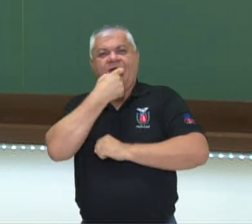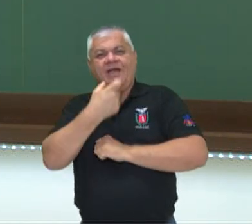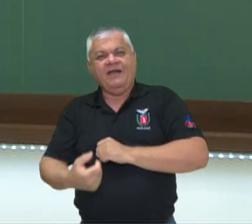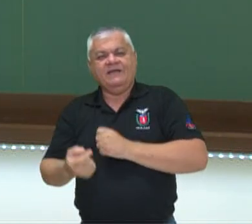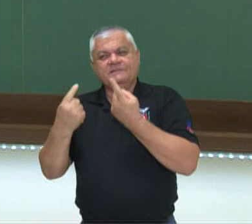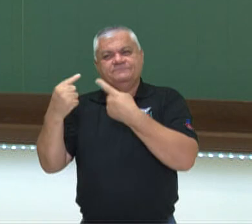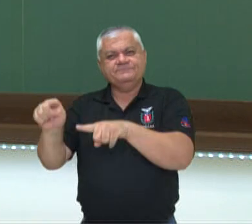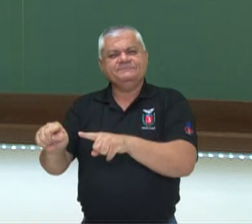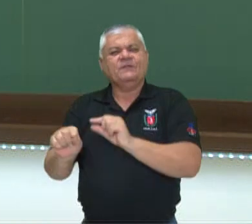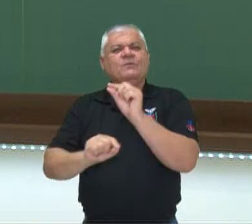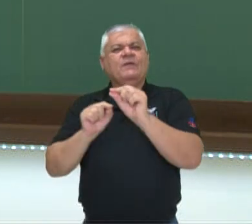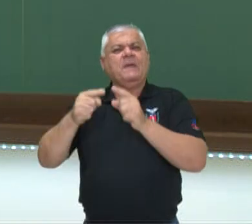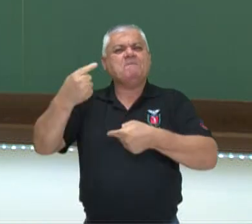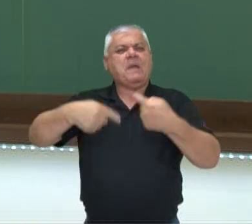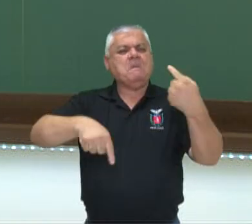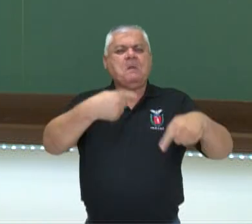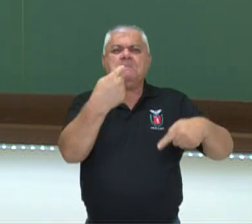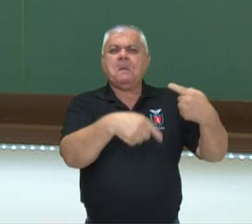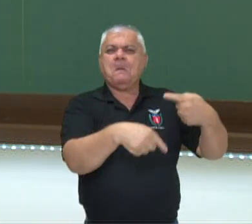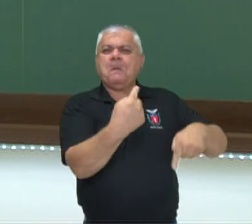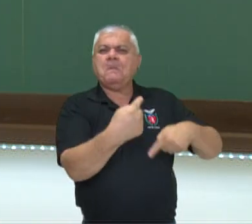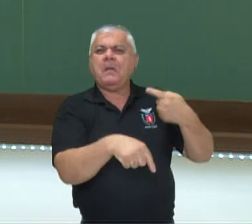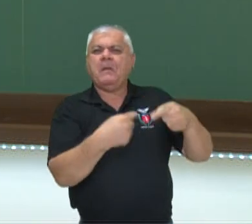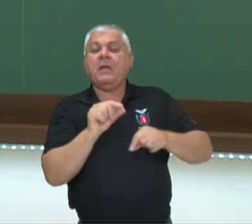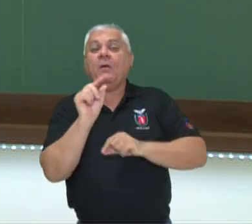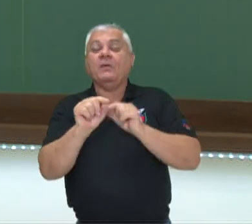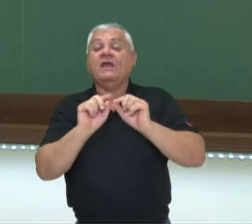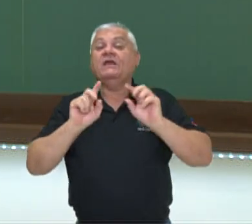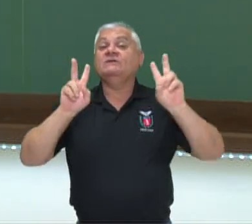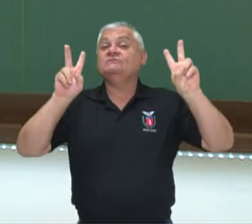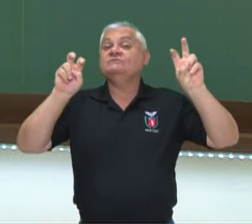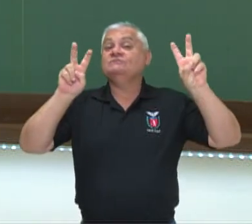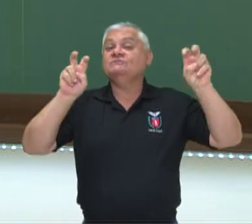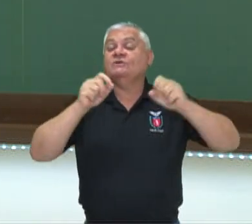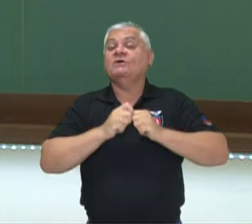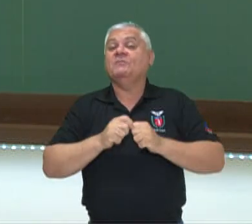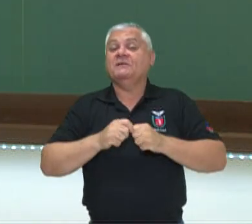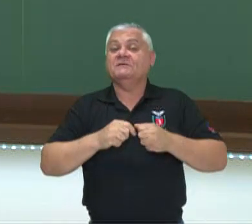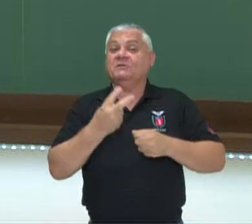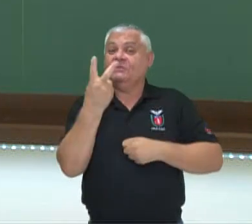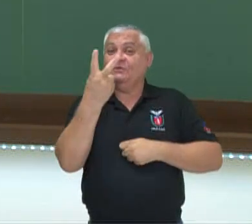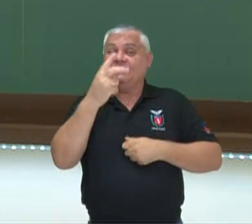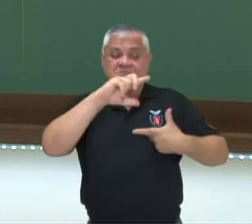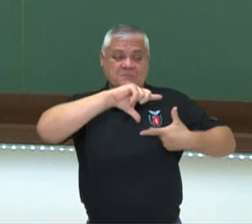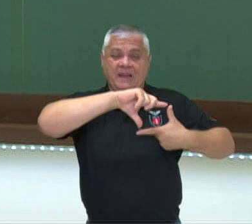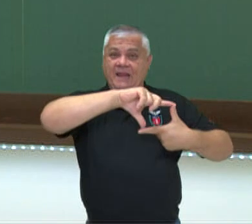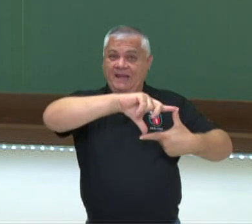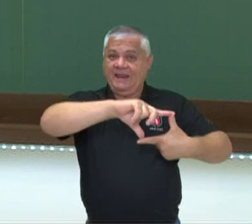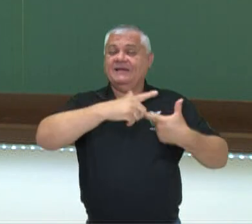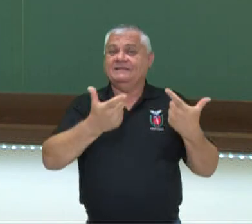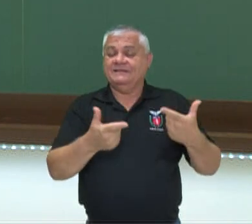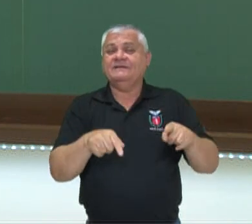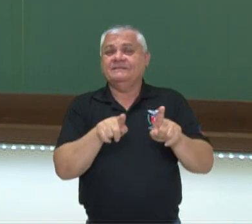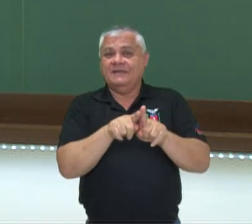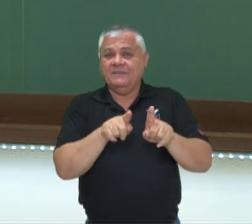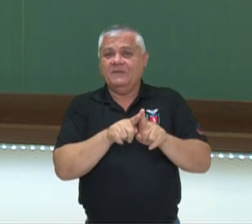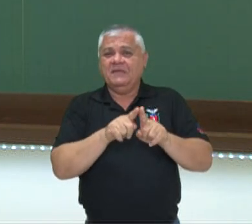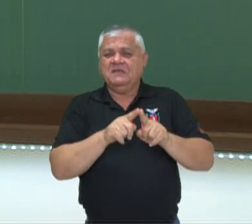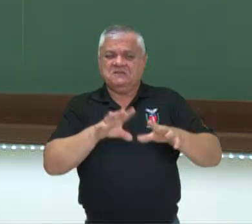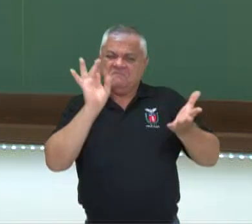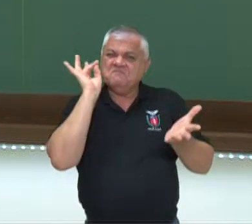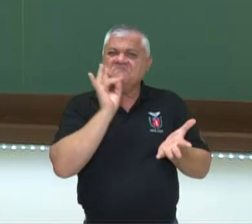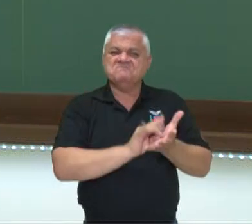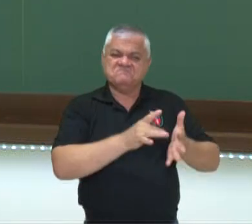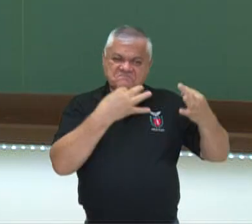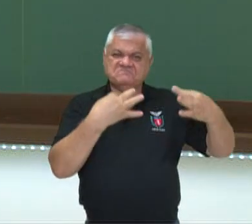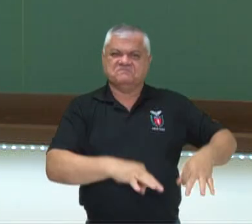levou a um questionamento justamente sobre esses paradigmas e sobre esse caráter absoluto da